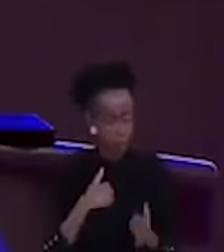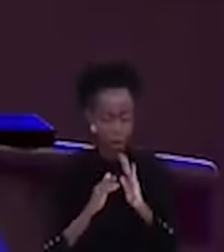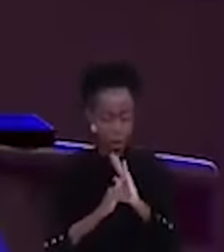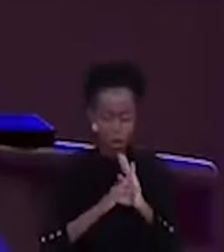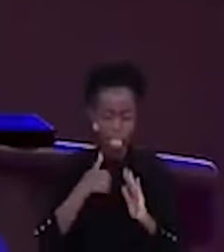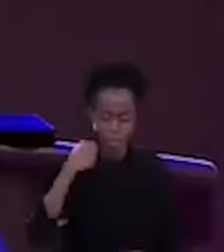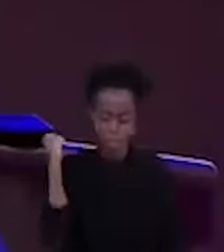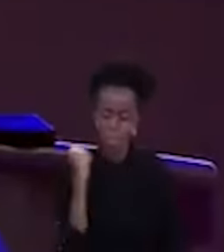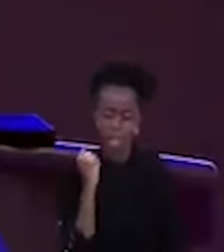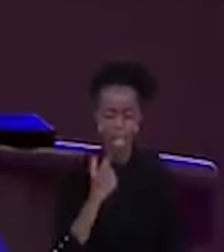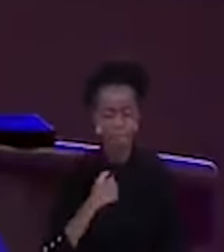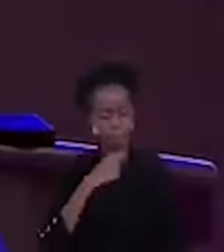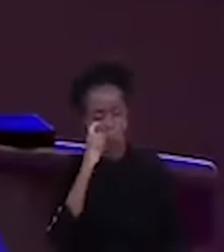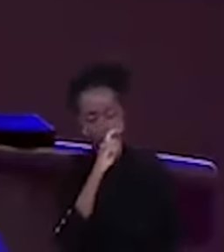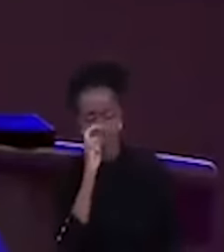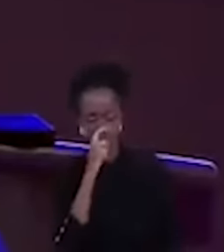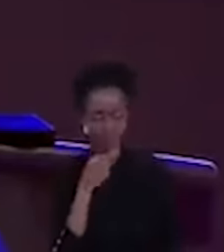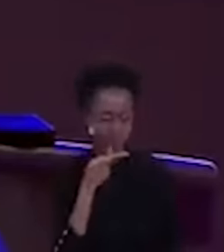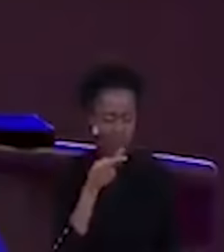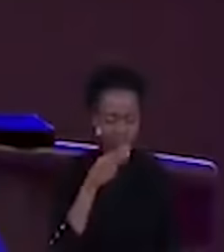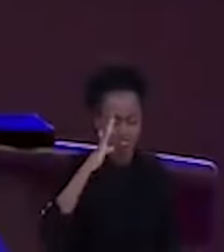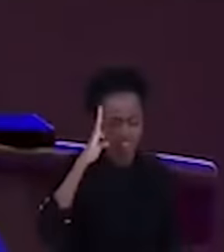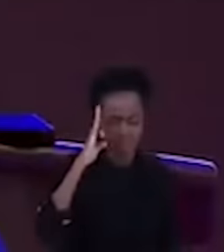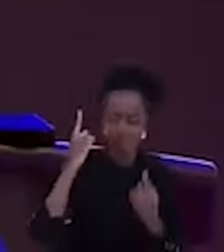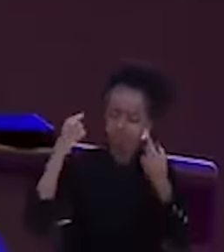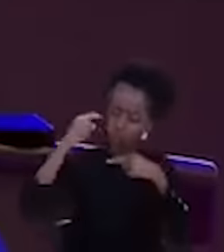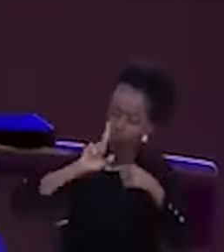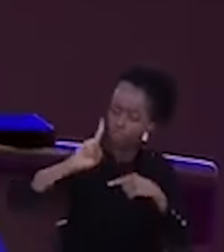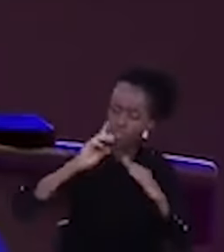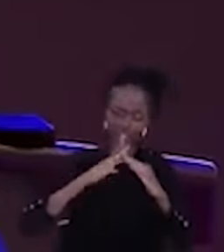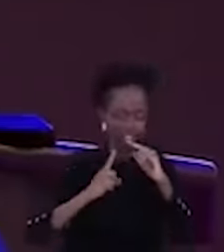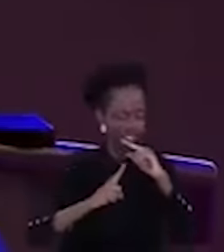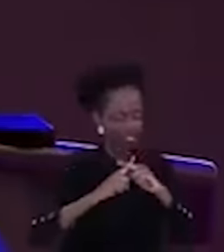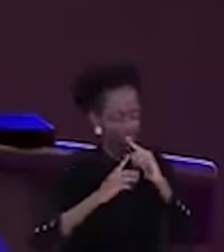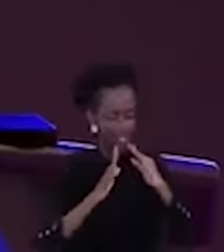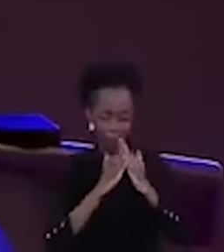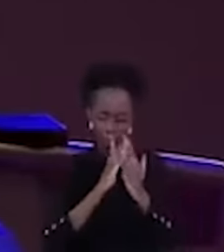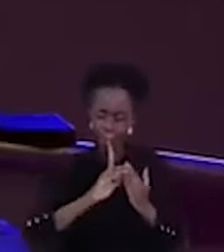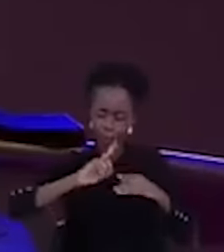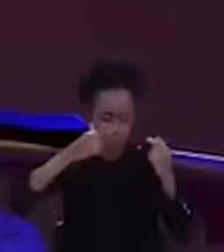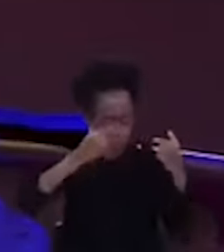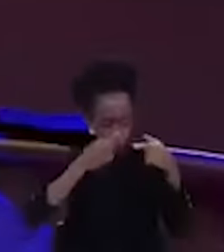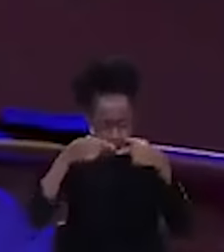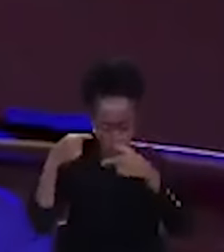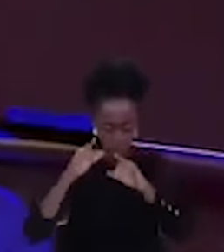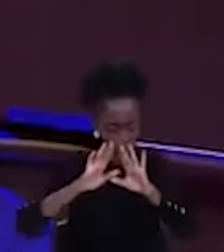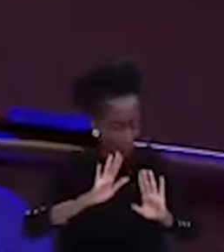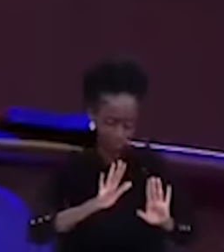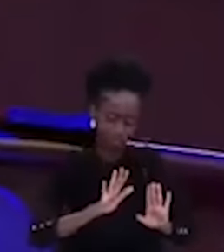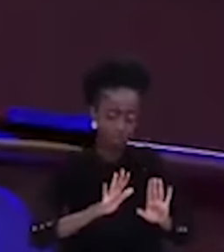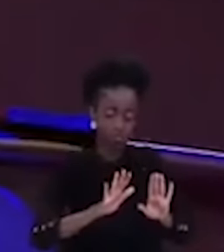matei, eu menti, eu falei coisas horríveis sobre Deus, sobre a igreja, sobre a palavra de Deus. Meu